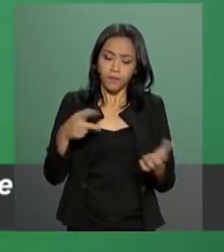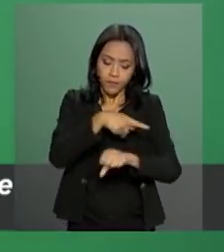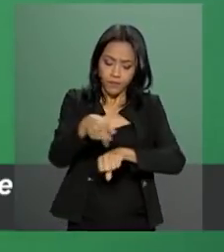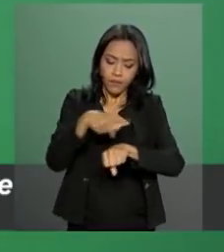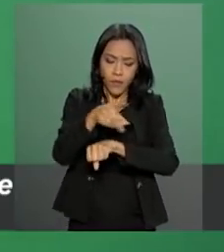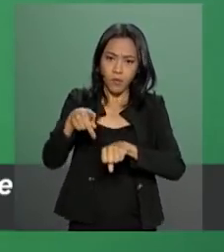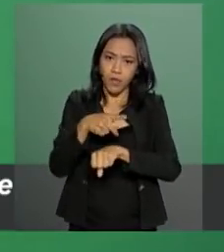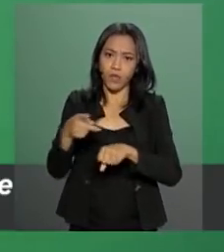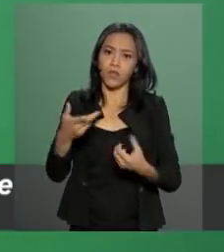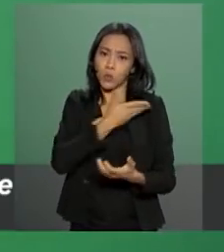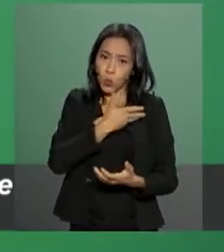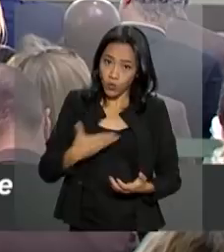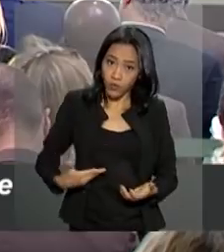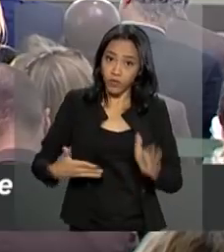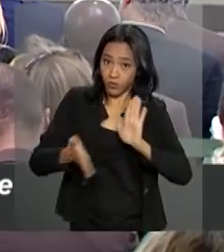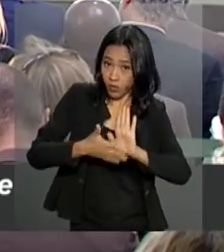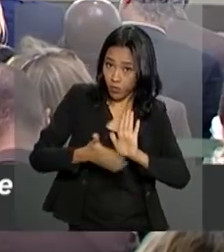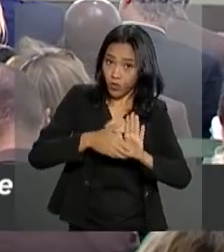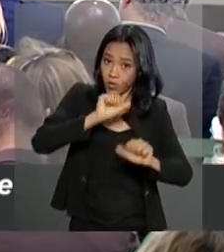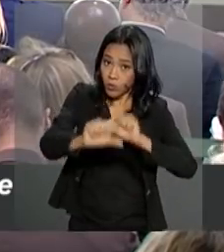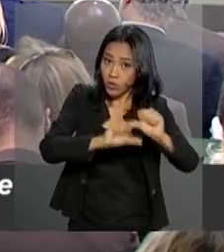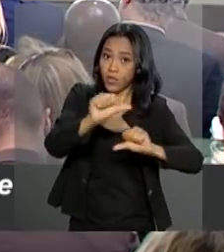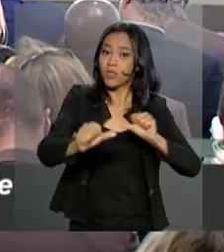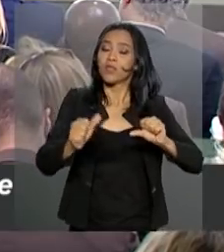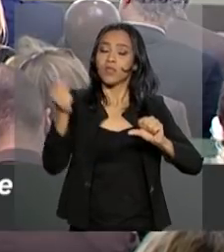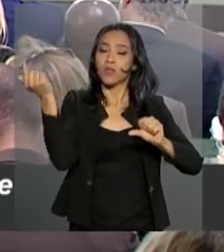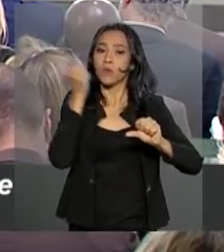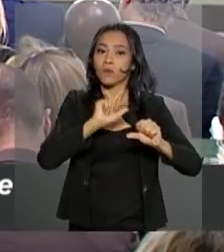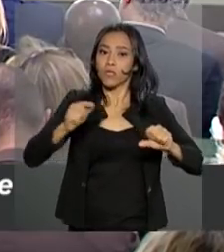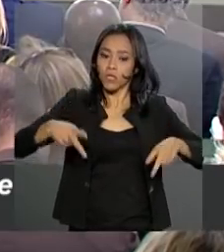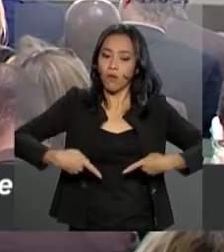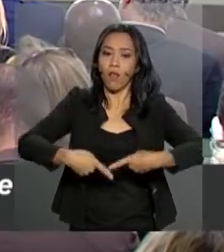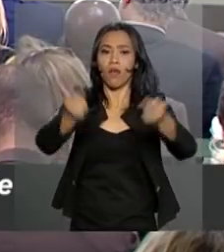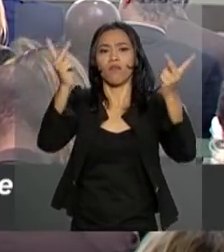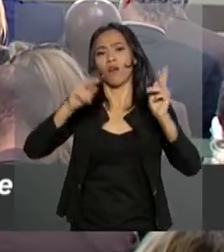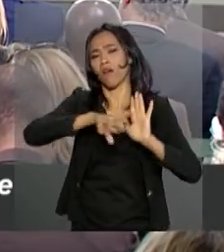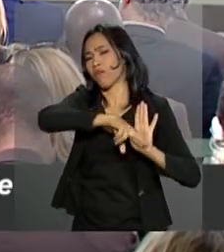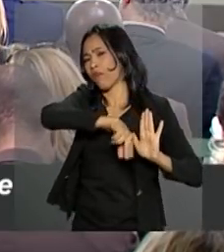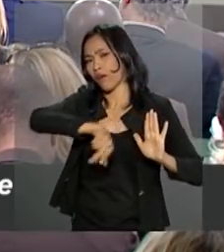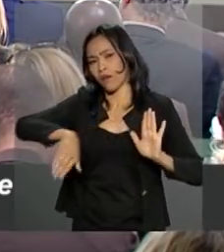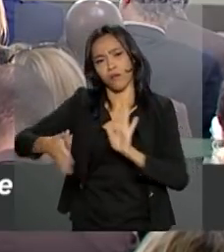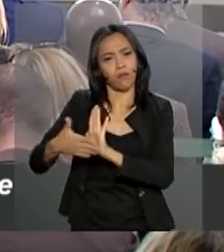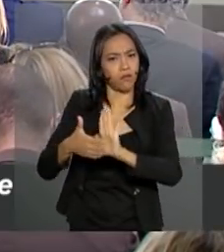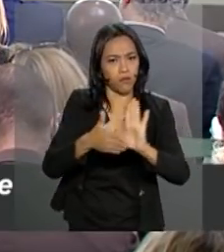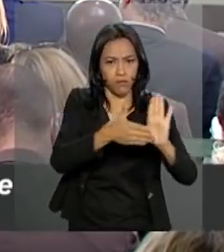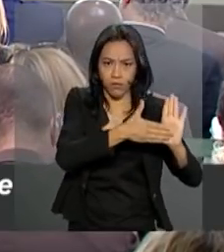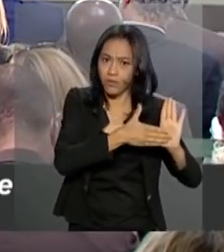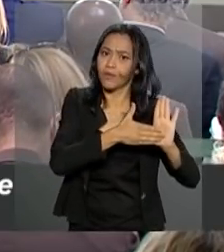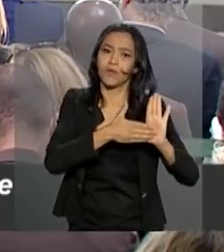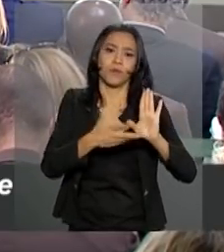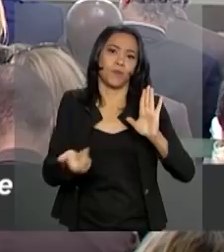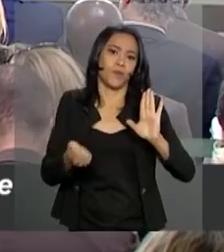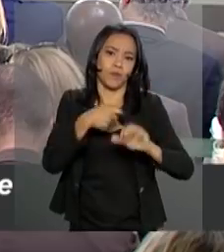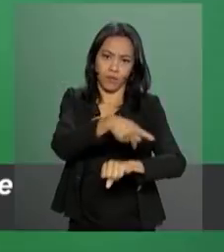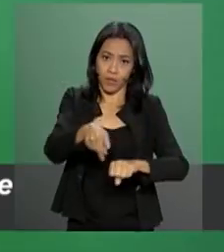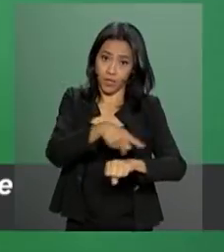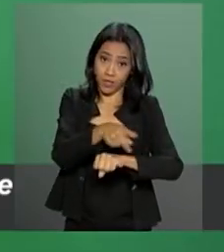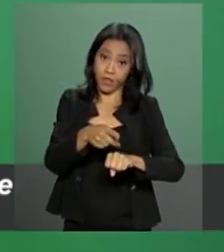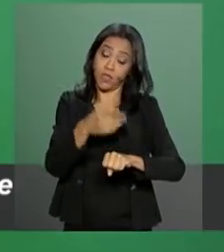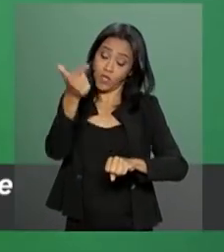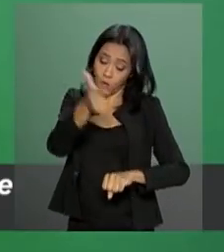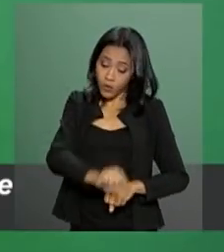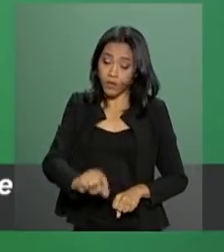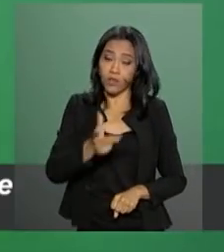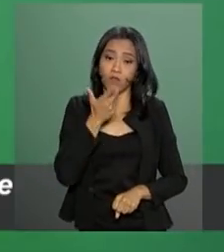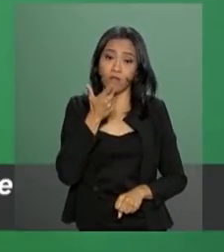um governo reformista que foi capaz de levar adiante várias reformas fundamentais para o país mas que volto a